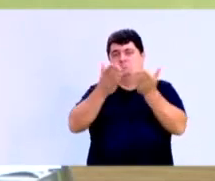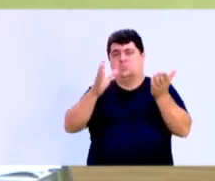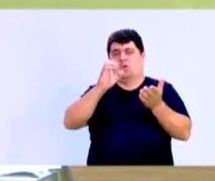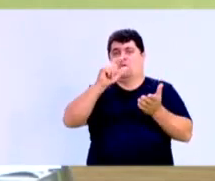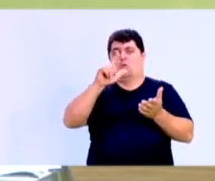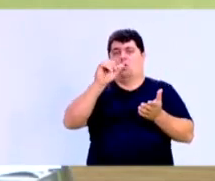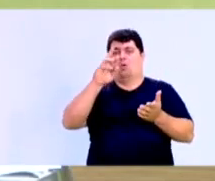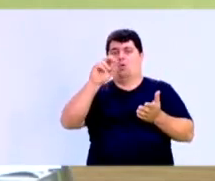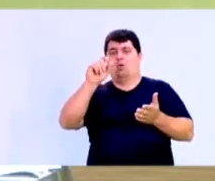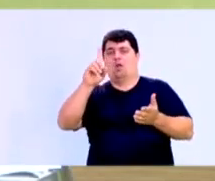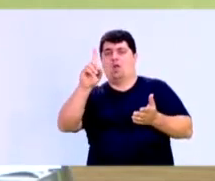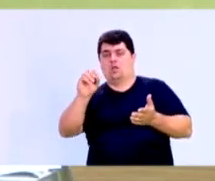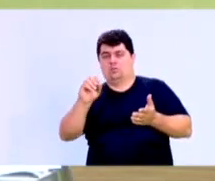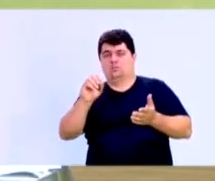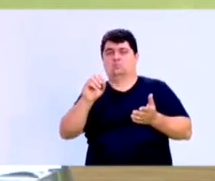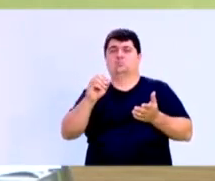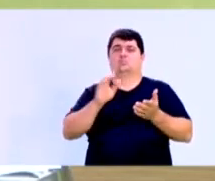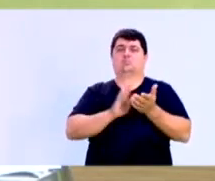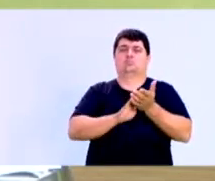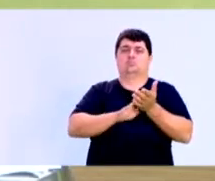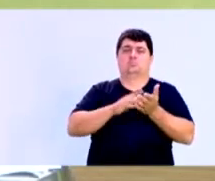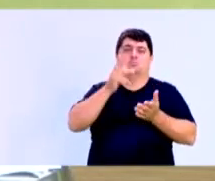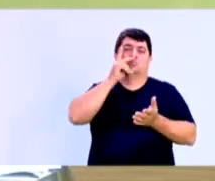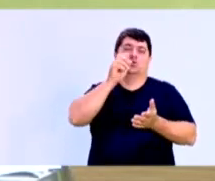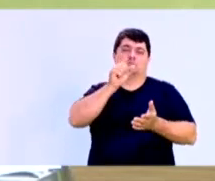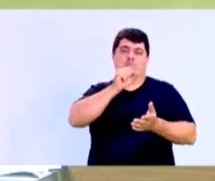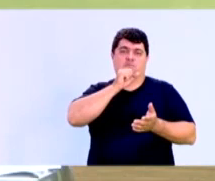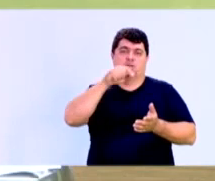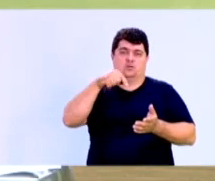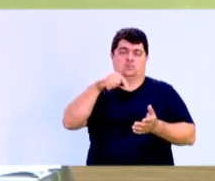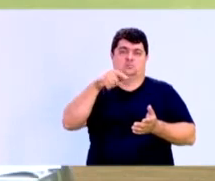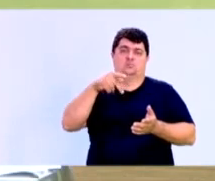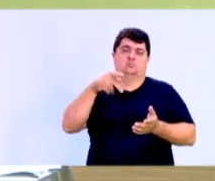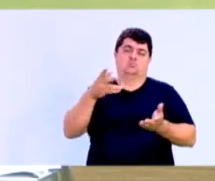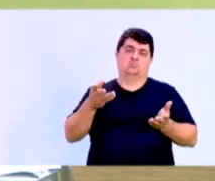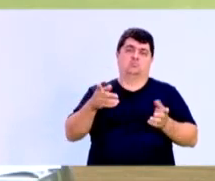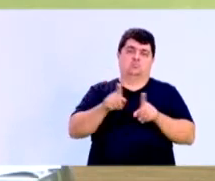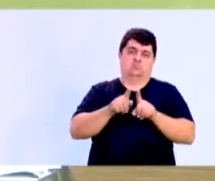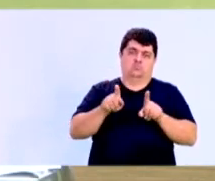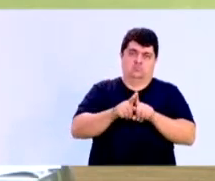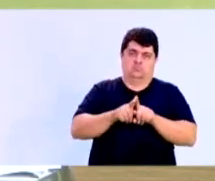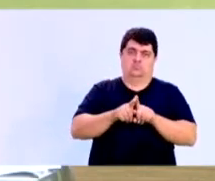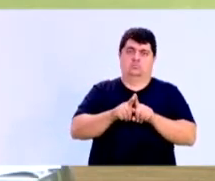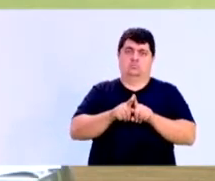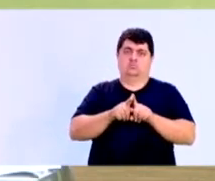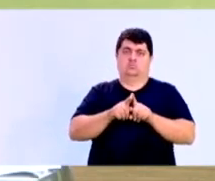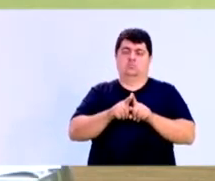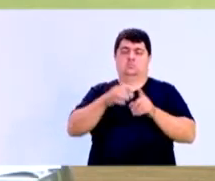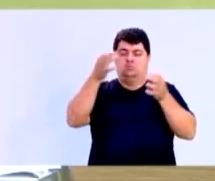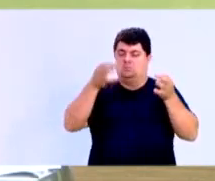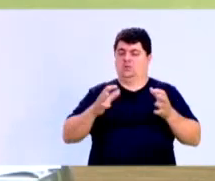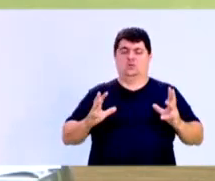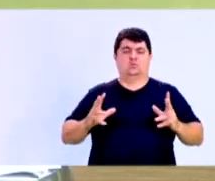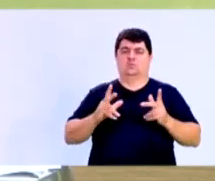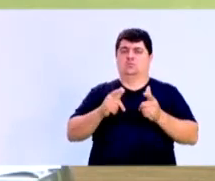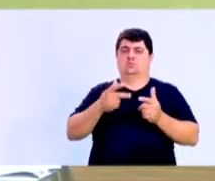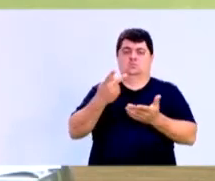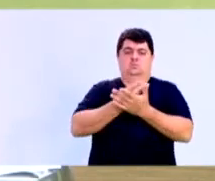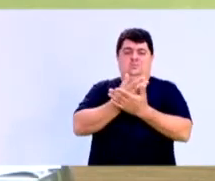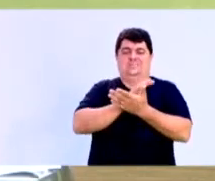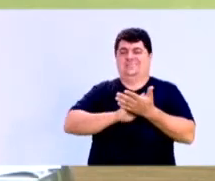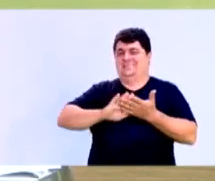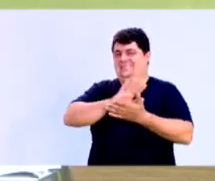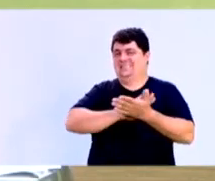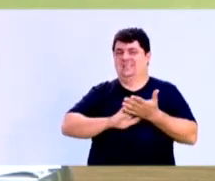do Oeste, aqui o polo de Porto Velho, aqui da Zona Norte, também eles acertaram todas as questões, não teve nenhum